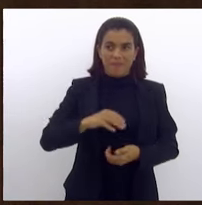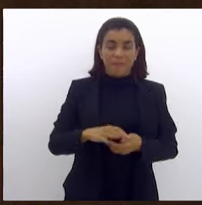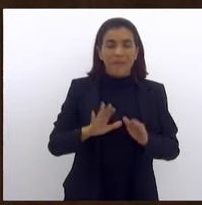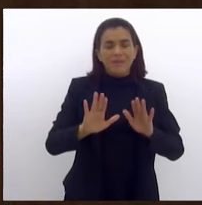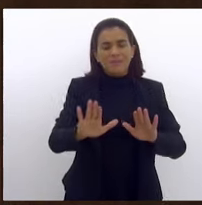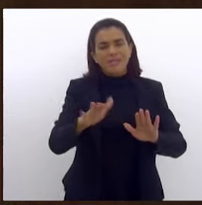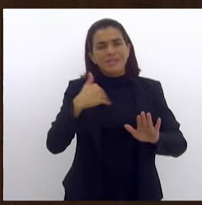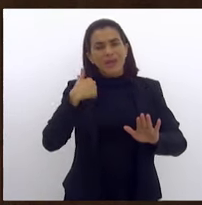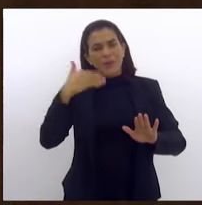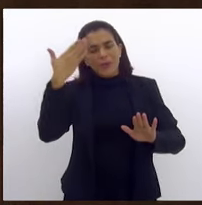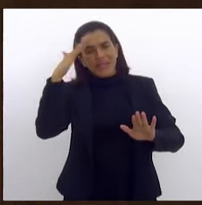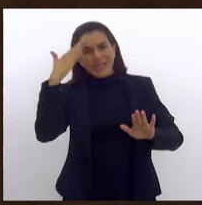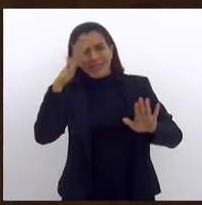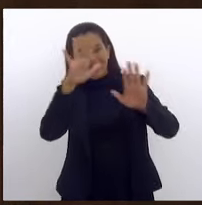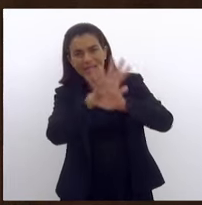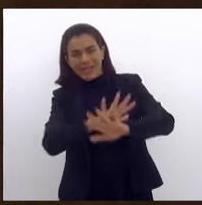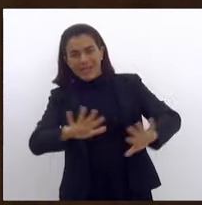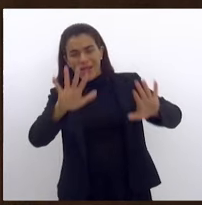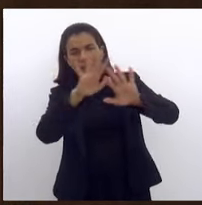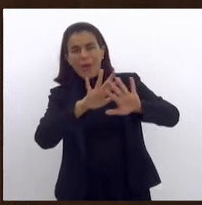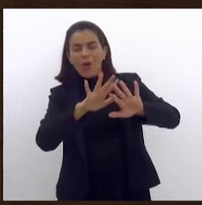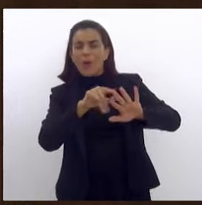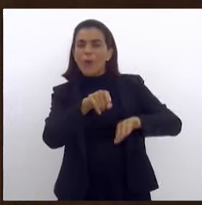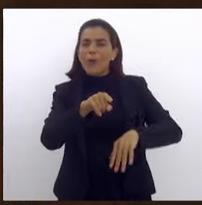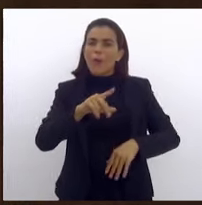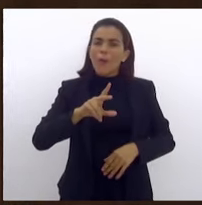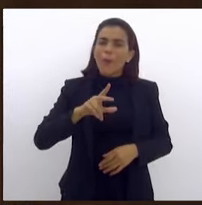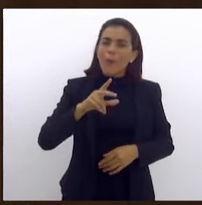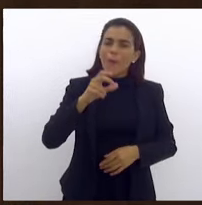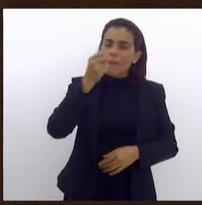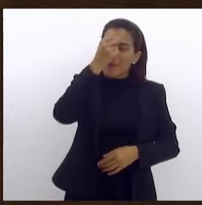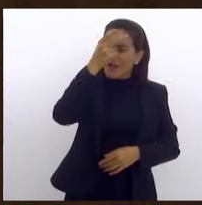que eu estou entendendo aqui é que o prefeito está se sentindo